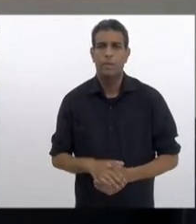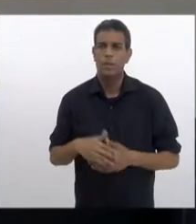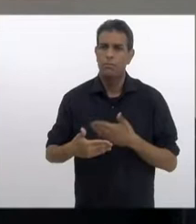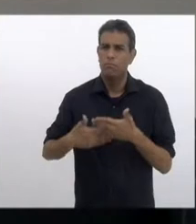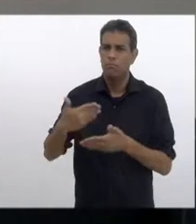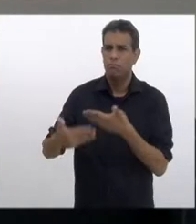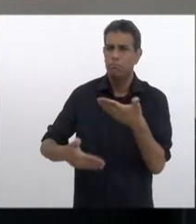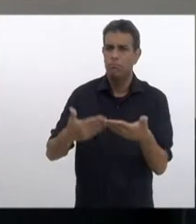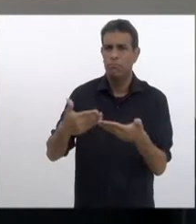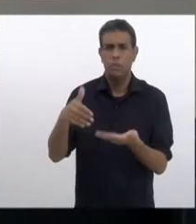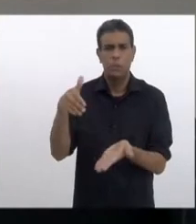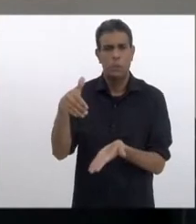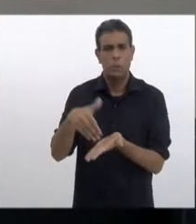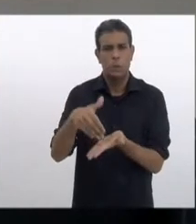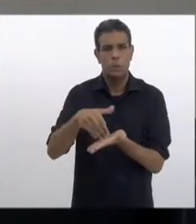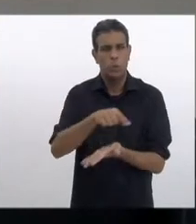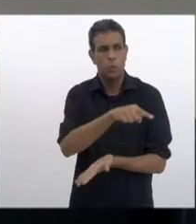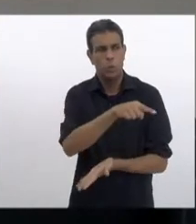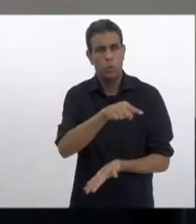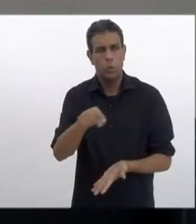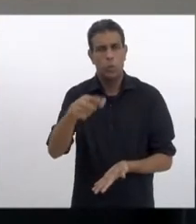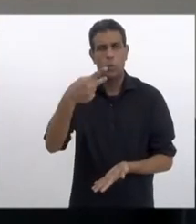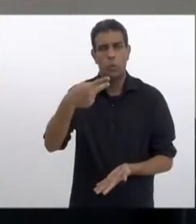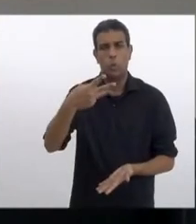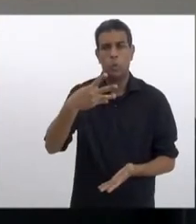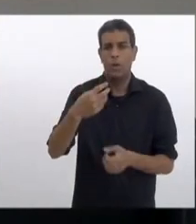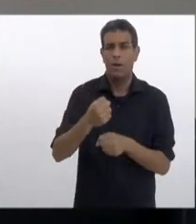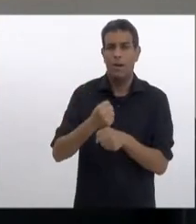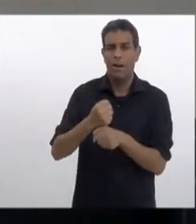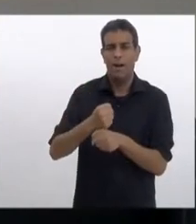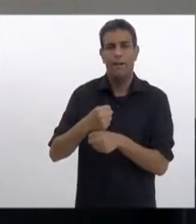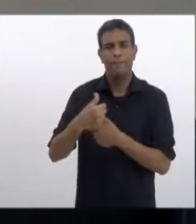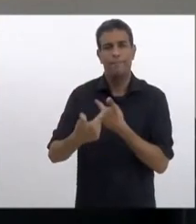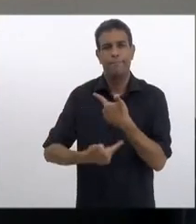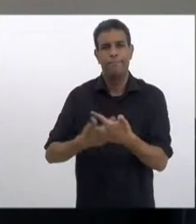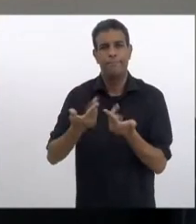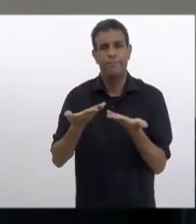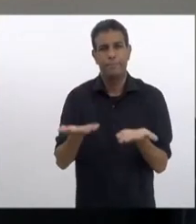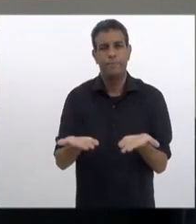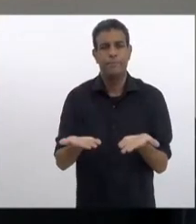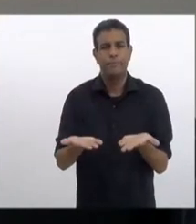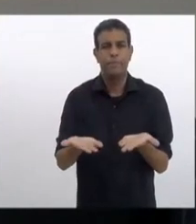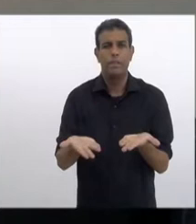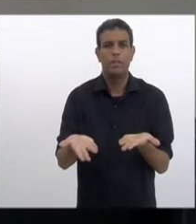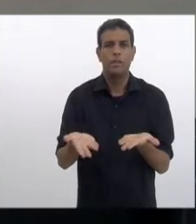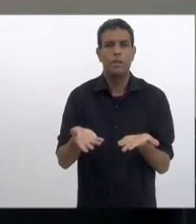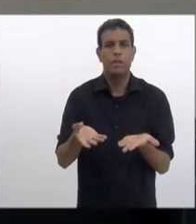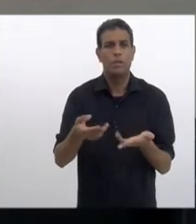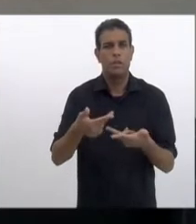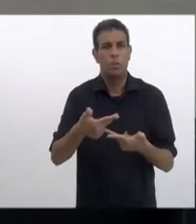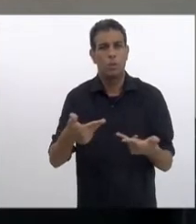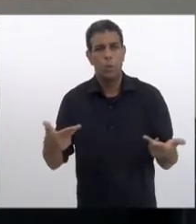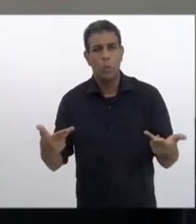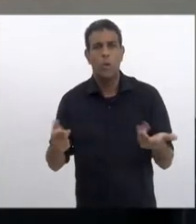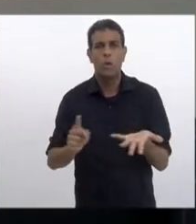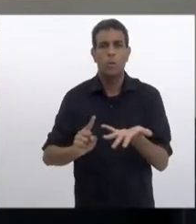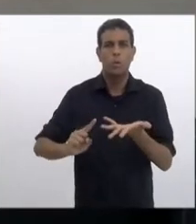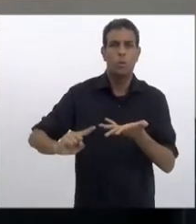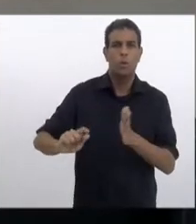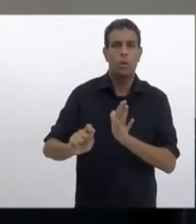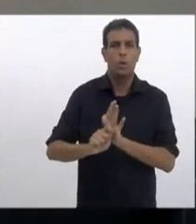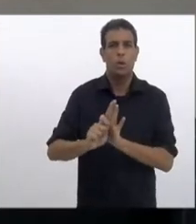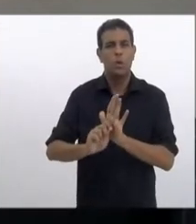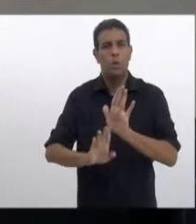Durante o último ano, os 24 anos, a potência da cannabis maconha aumentou em